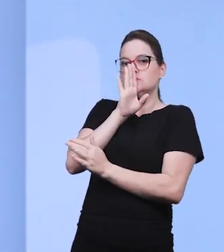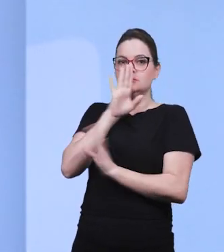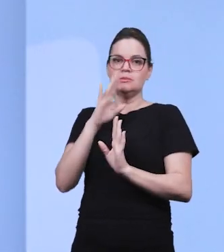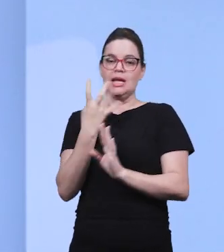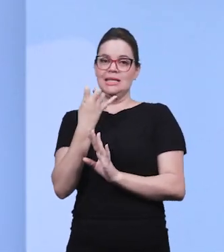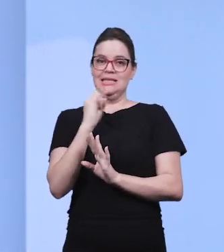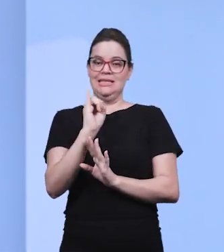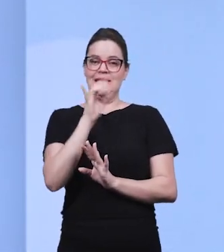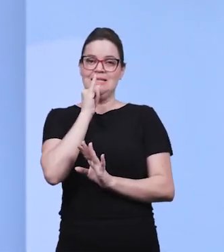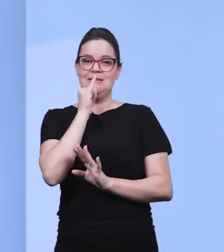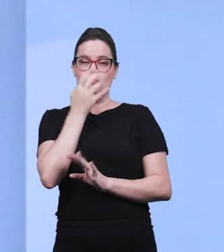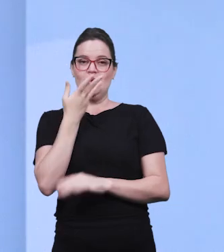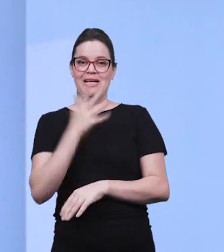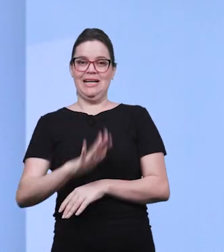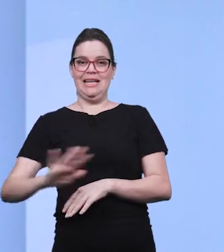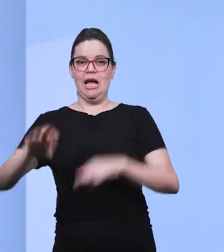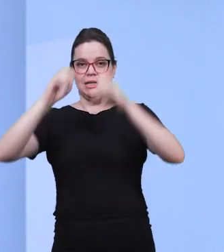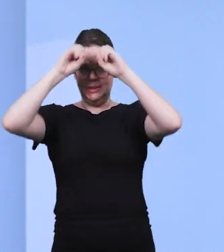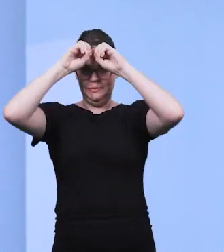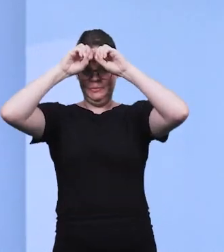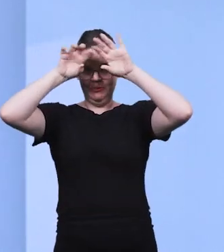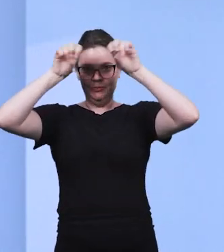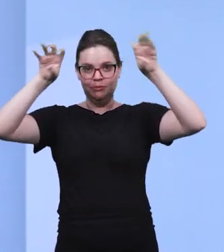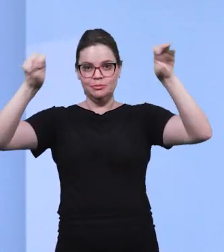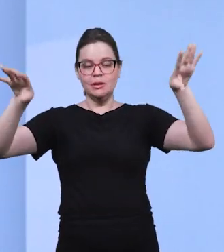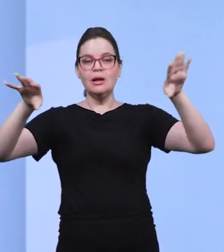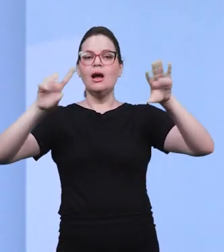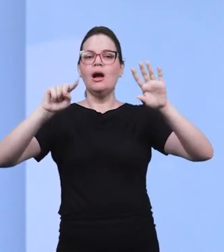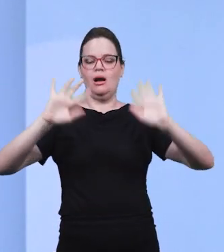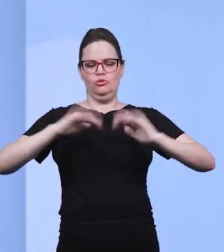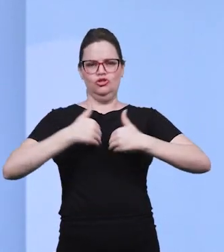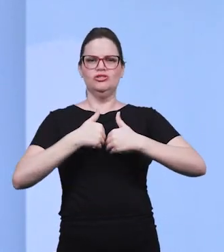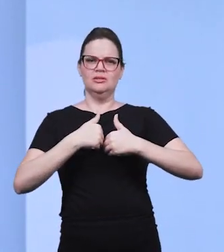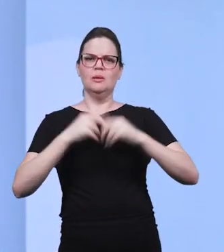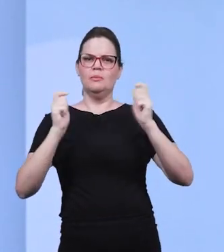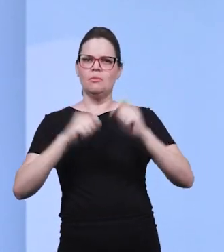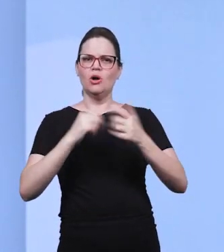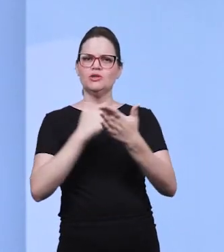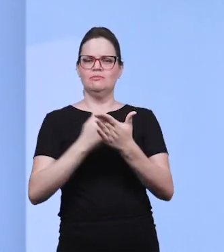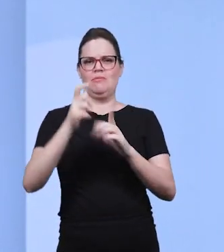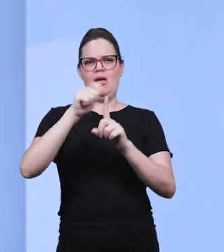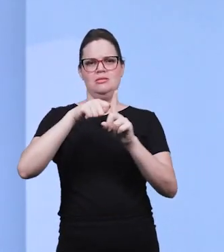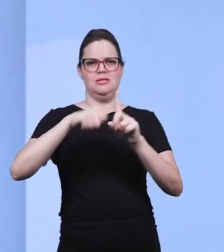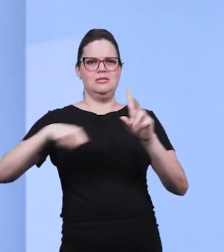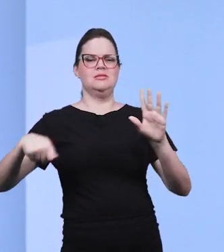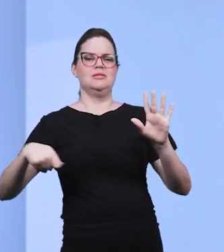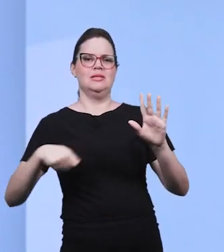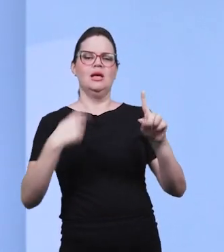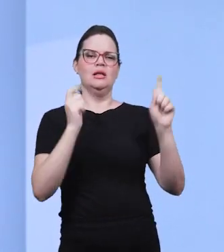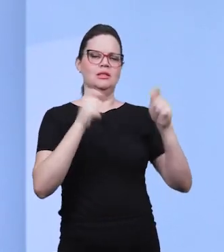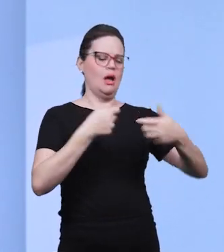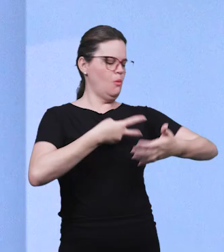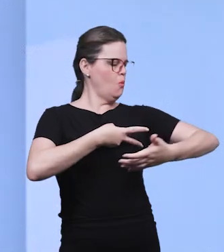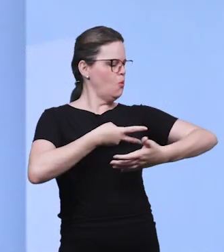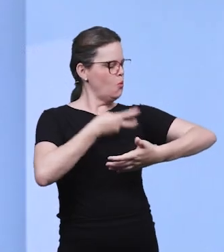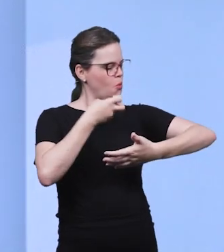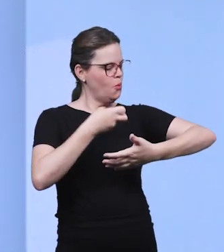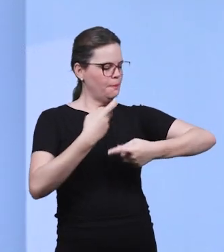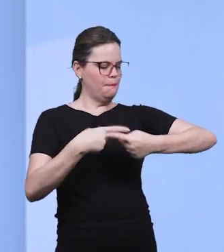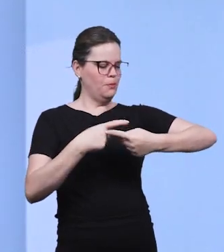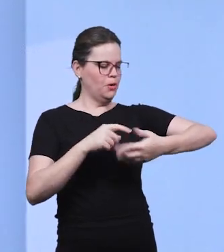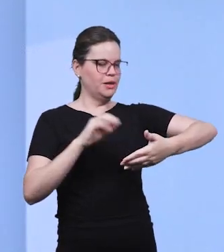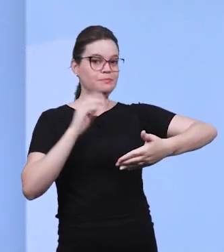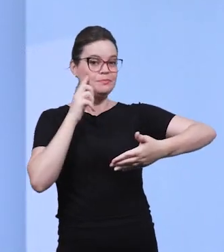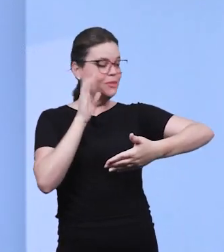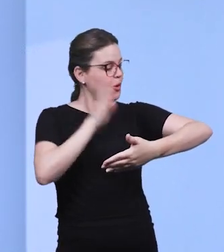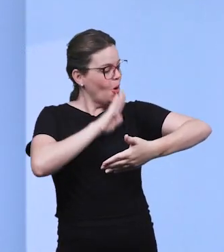ele pode acontecer desde alguns meses de idade, porque a gente já consegue observar isso, né? A criança não olha